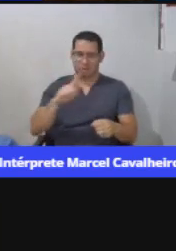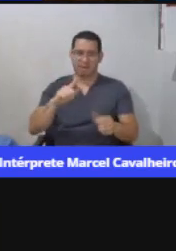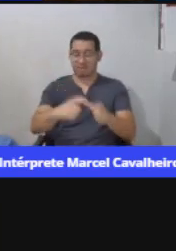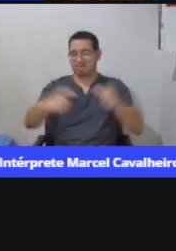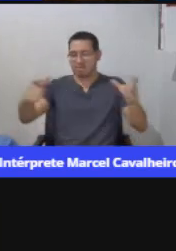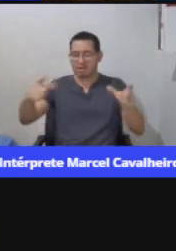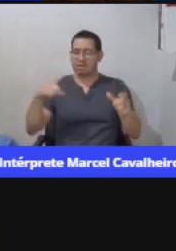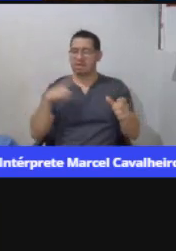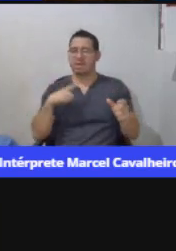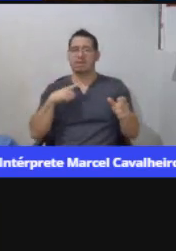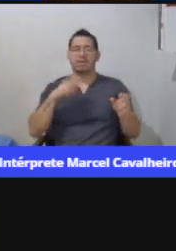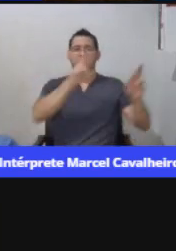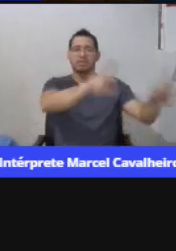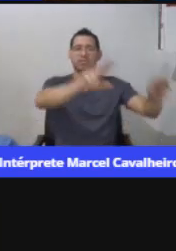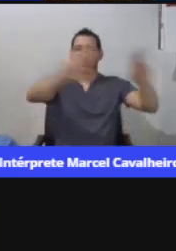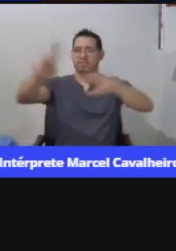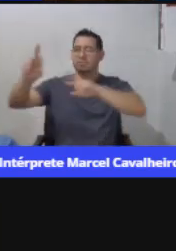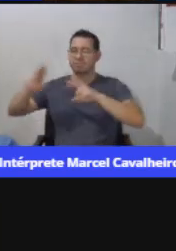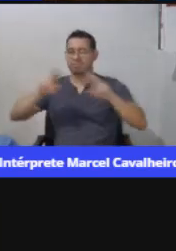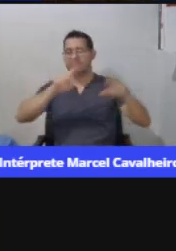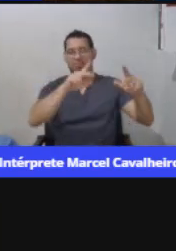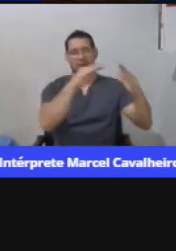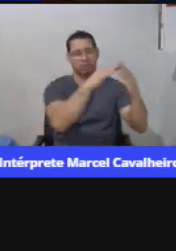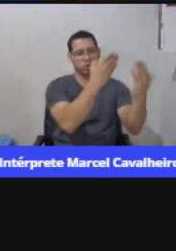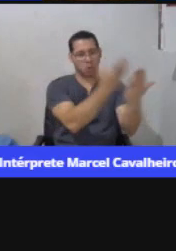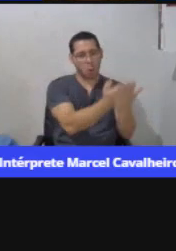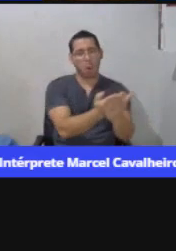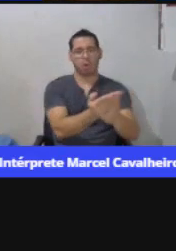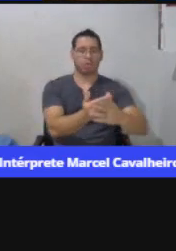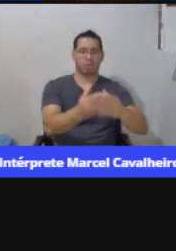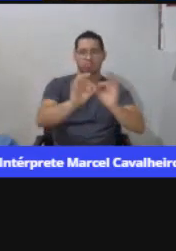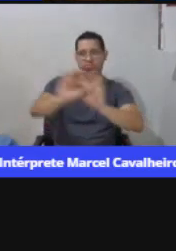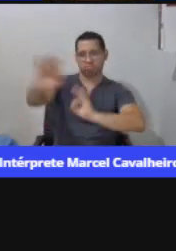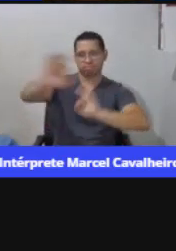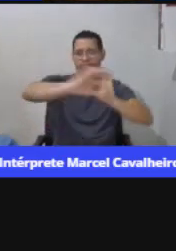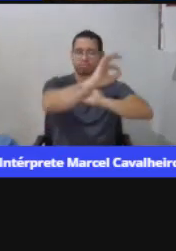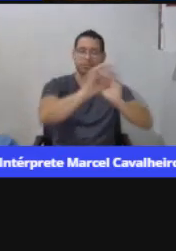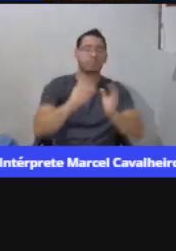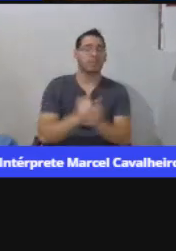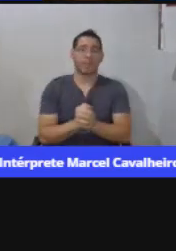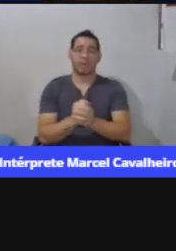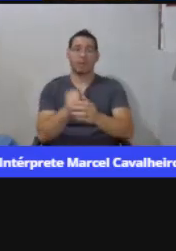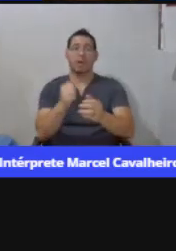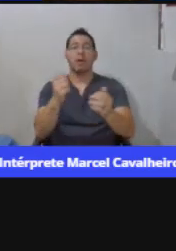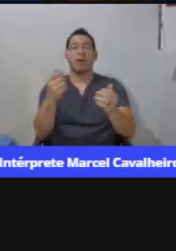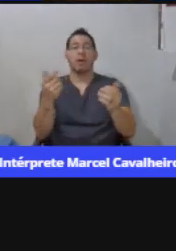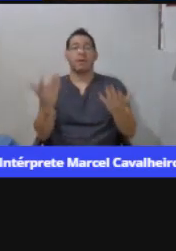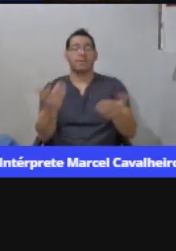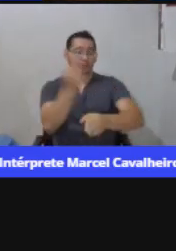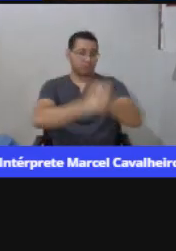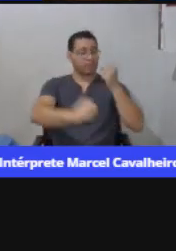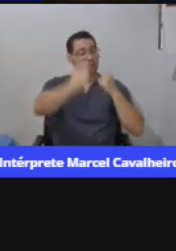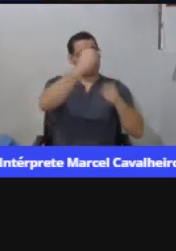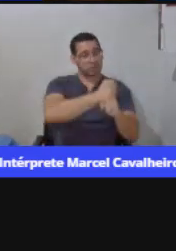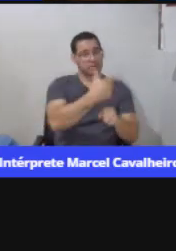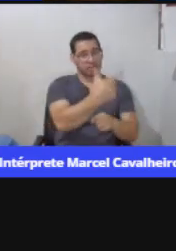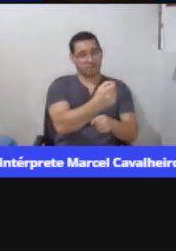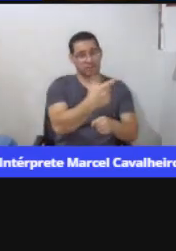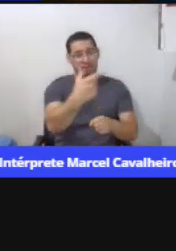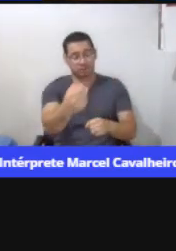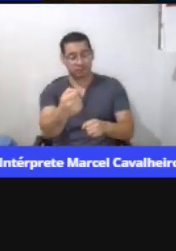realidades. Então, no ano passado, em 2020, tivemos um curto período de